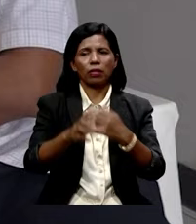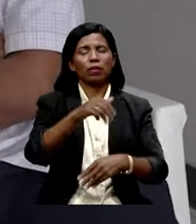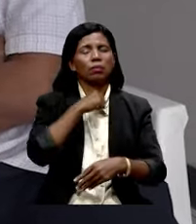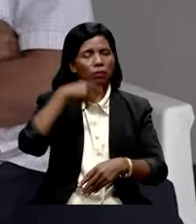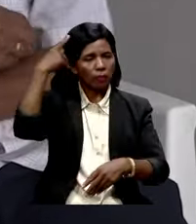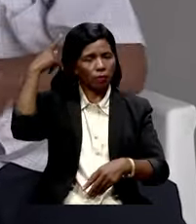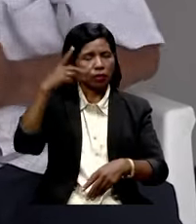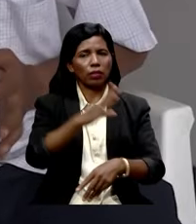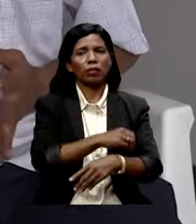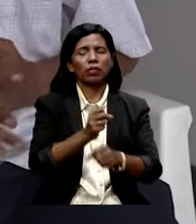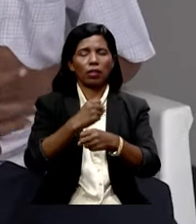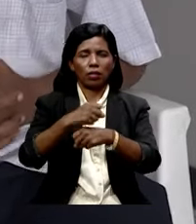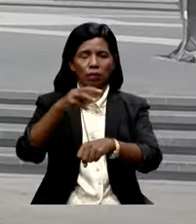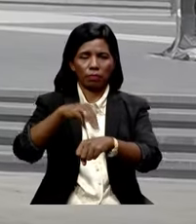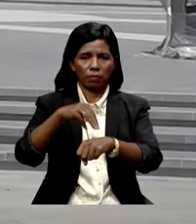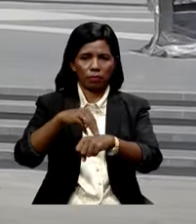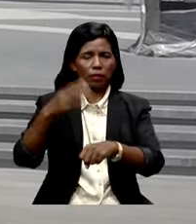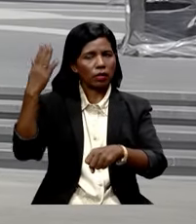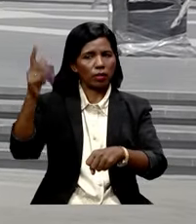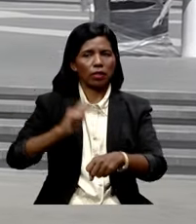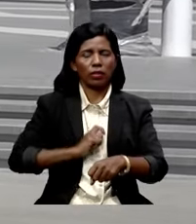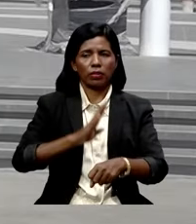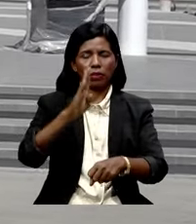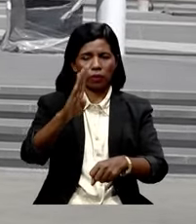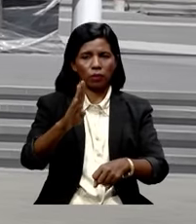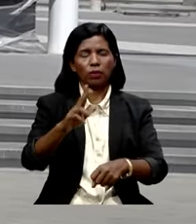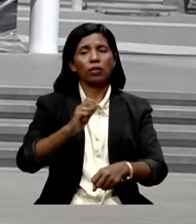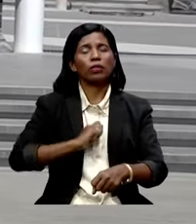Francisco sei preside missa solene e a Tacitolo, neve se